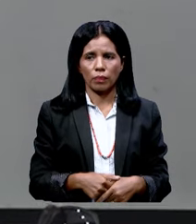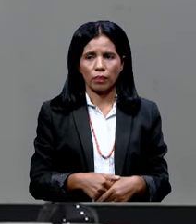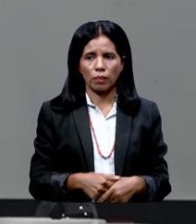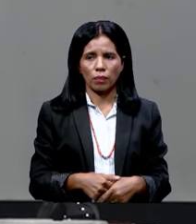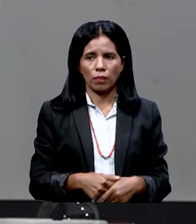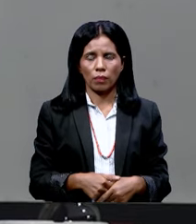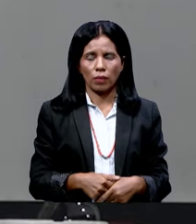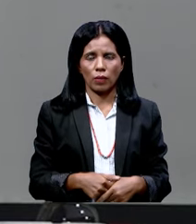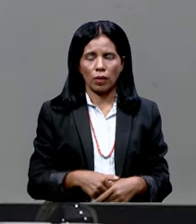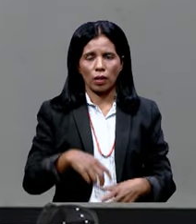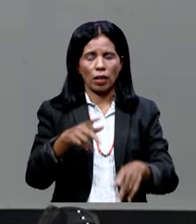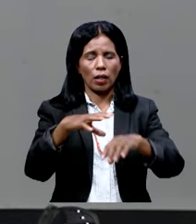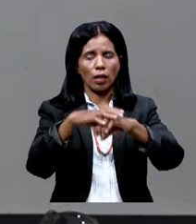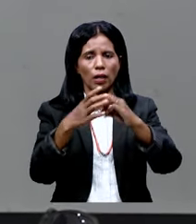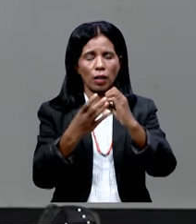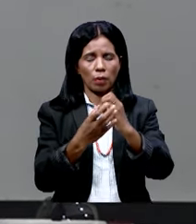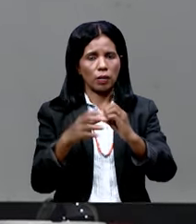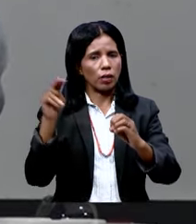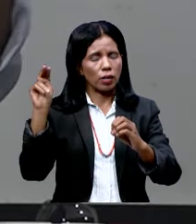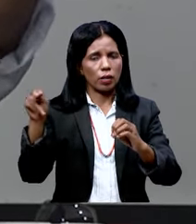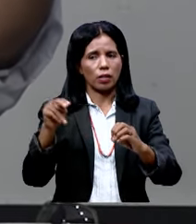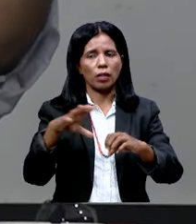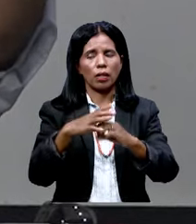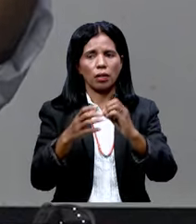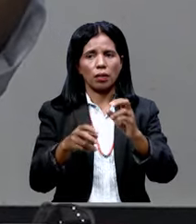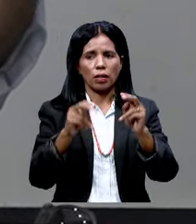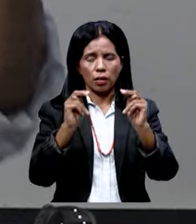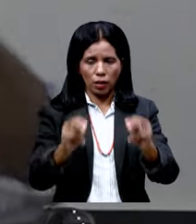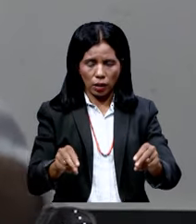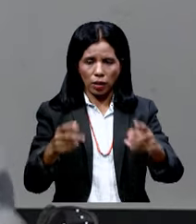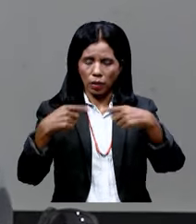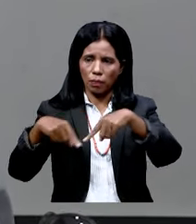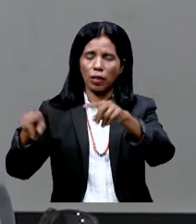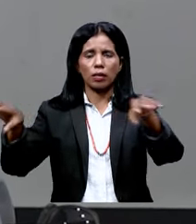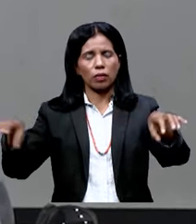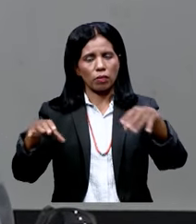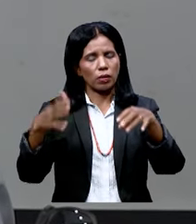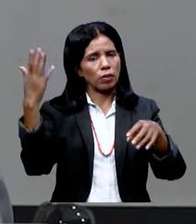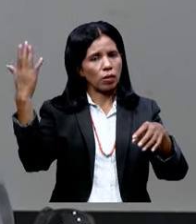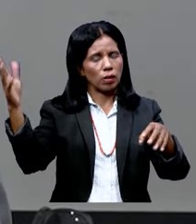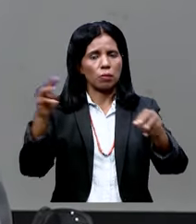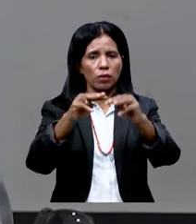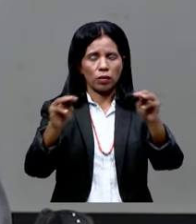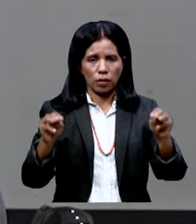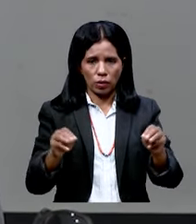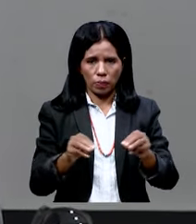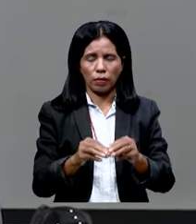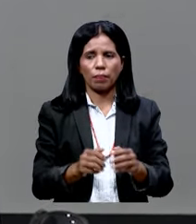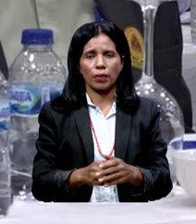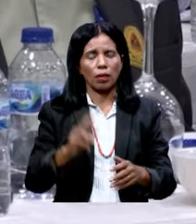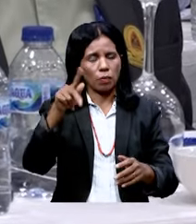Rai Nai, Rai On, Macatem para serviço e Anani Rai. E a política